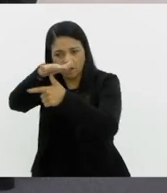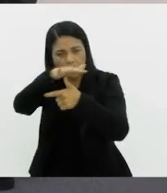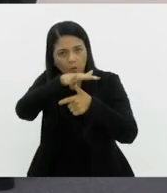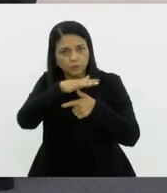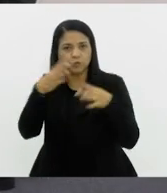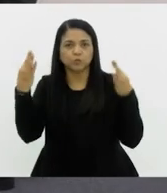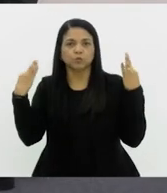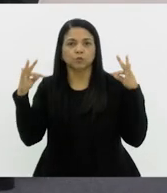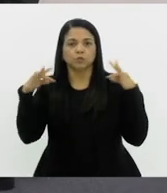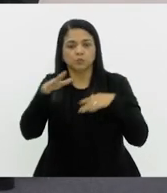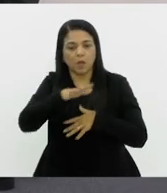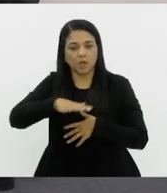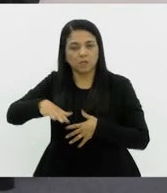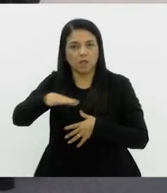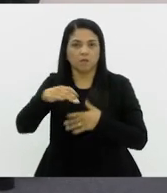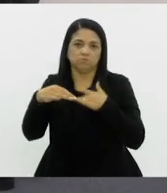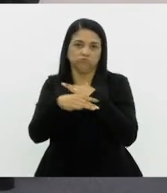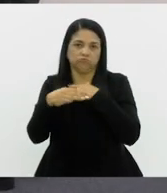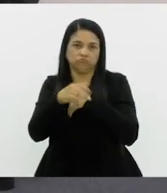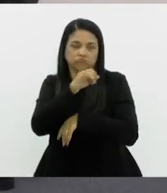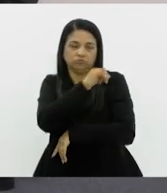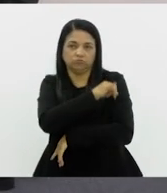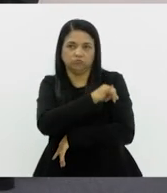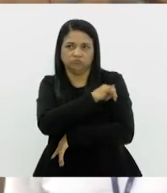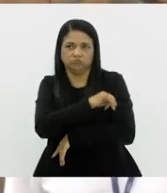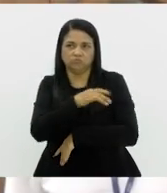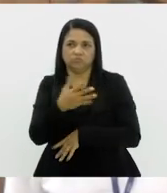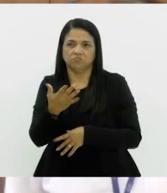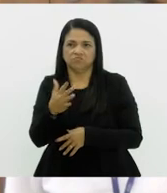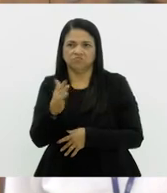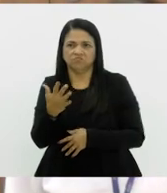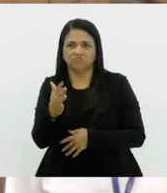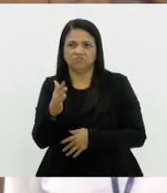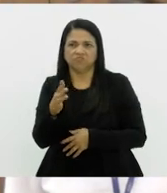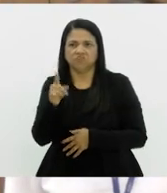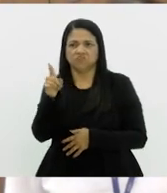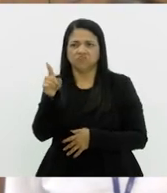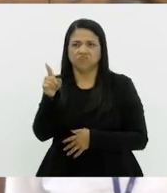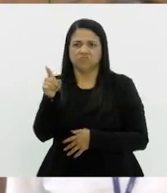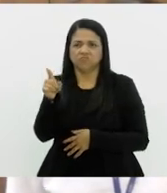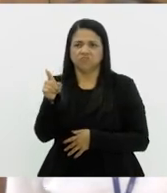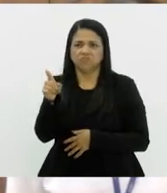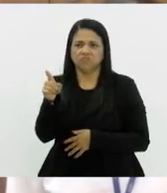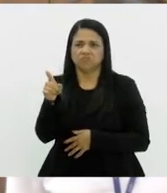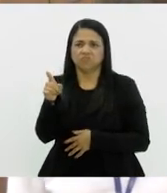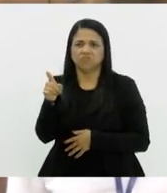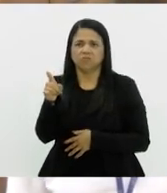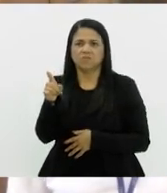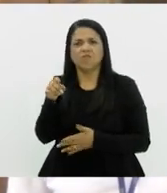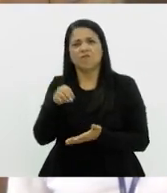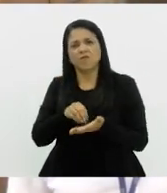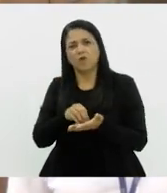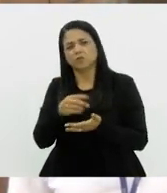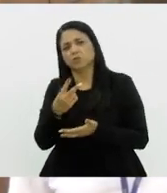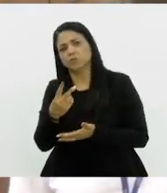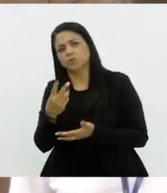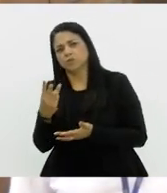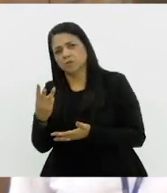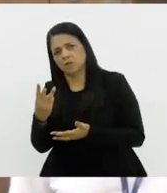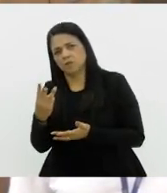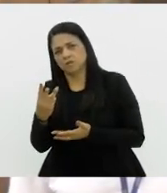turísticos aqui na cidade? Talvez faltem umas 2-3 empresas, os meus colegas helicópteros. Talvez faltem umas 2 ou 3 que não